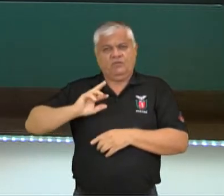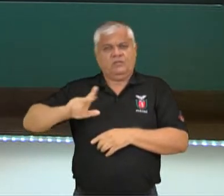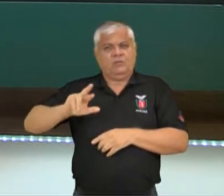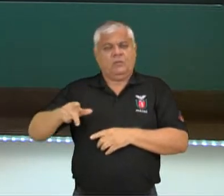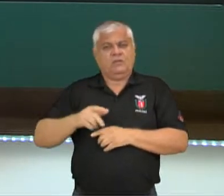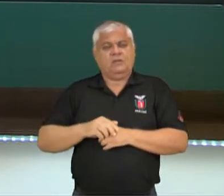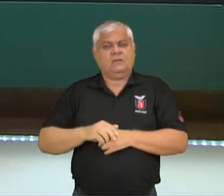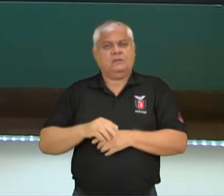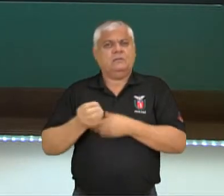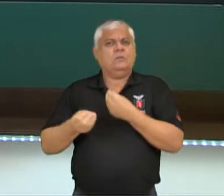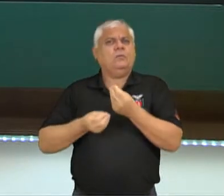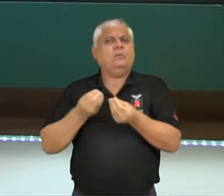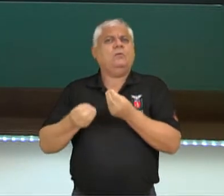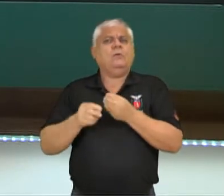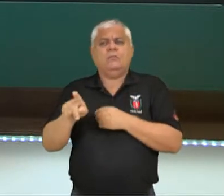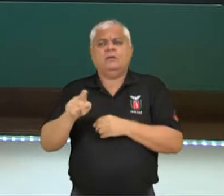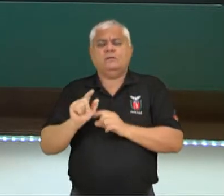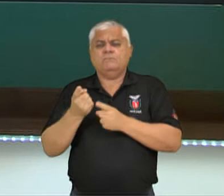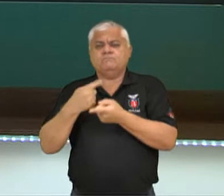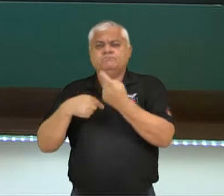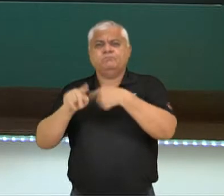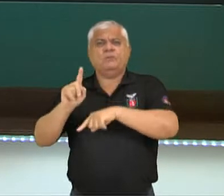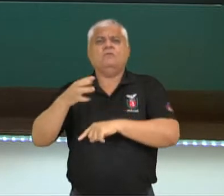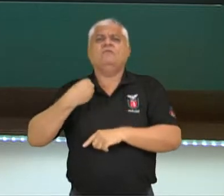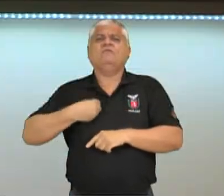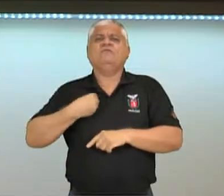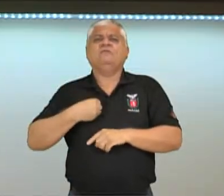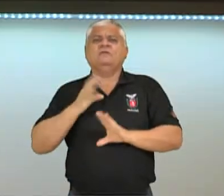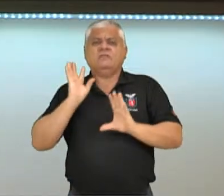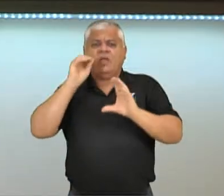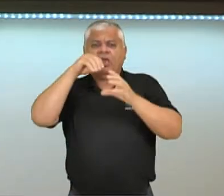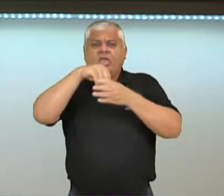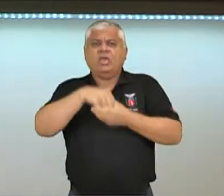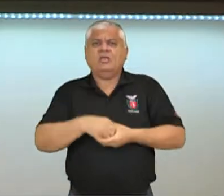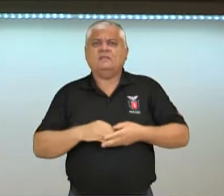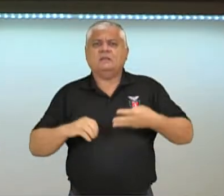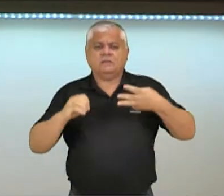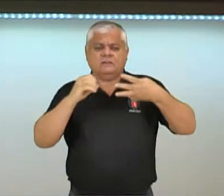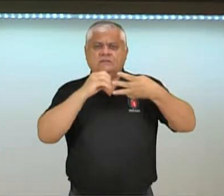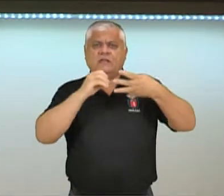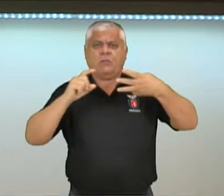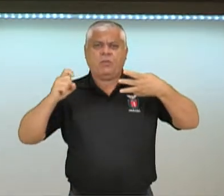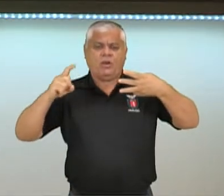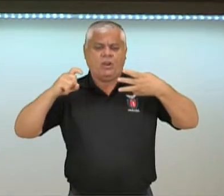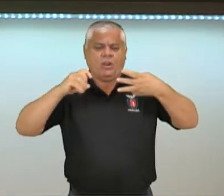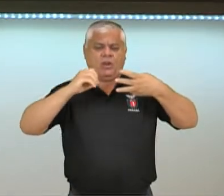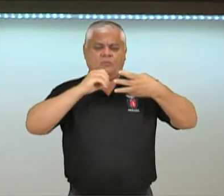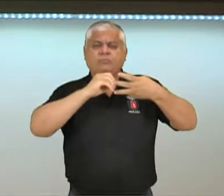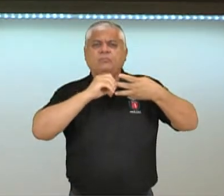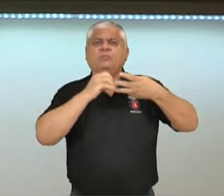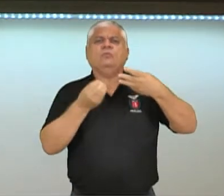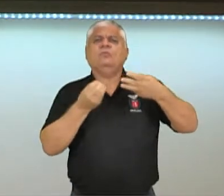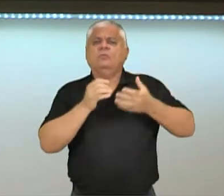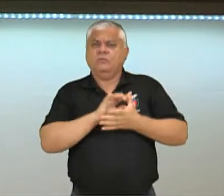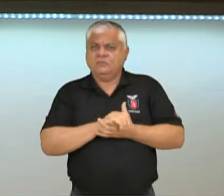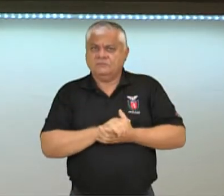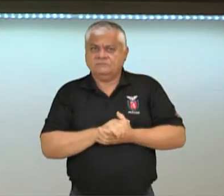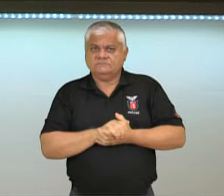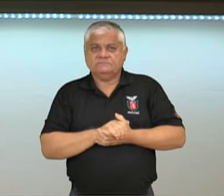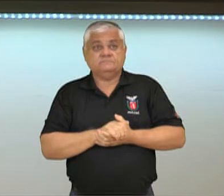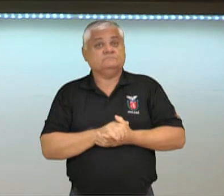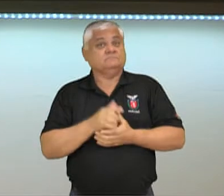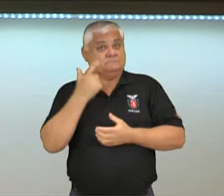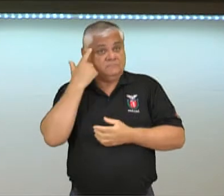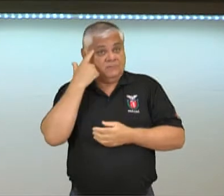como que eles ganham vida quando eles entram na célula? Vocês já pararam para pensar nisso? Bom, então aqui a gente